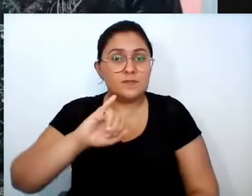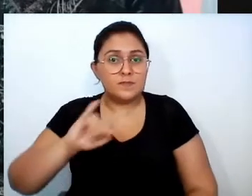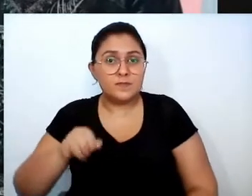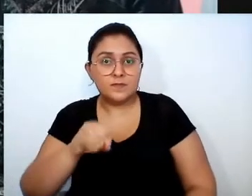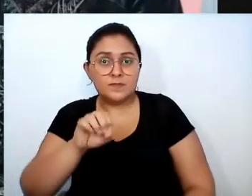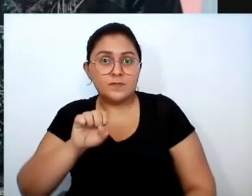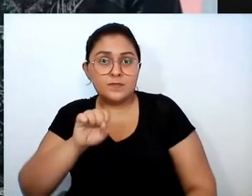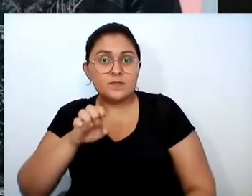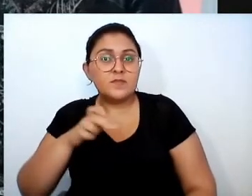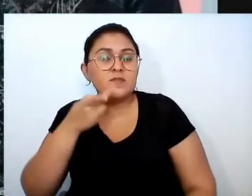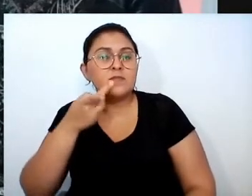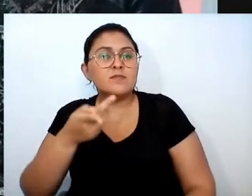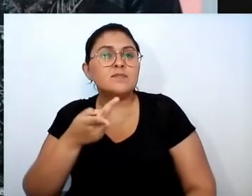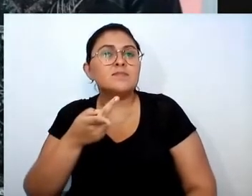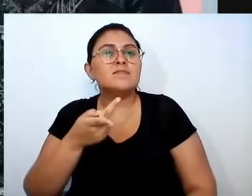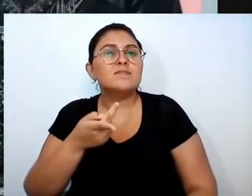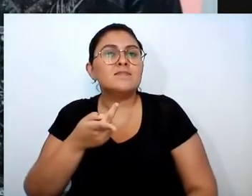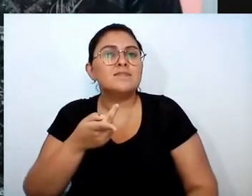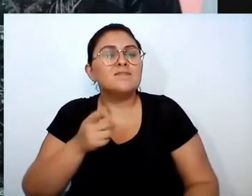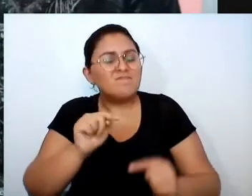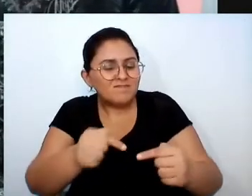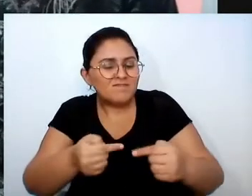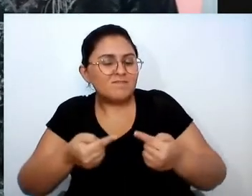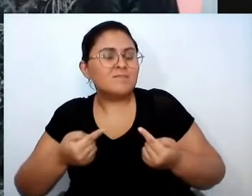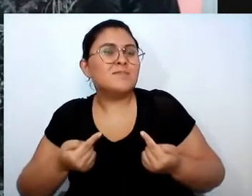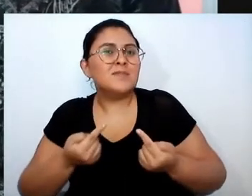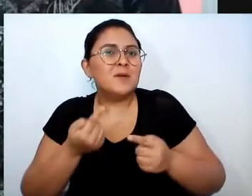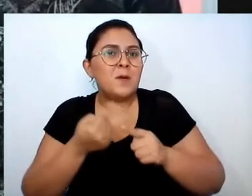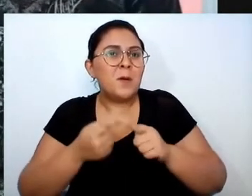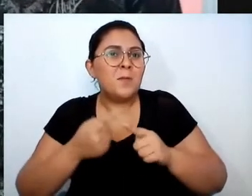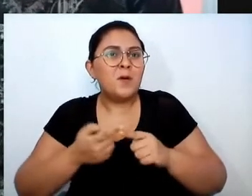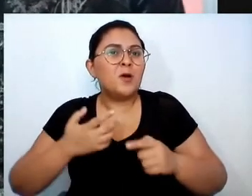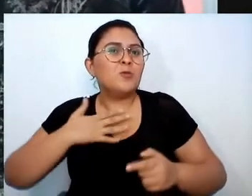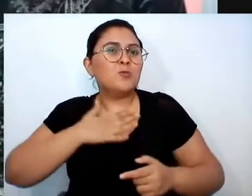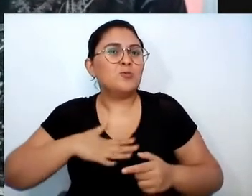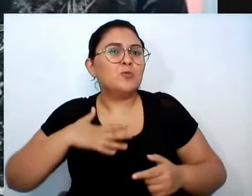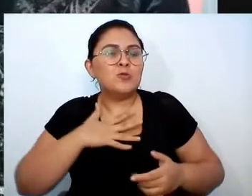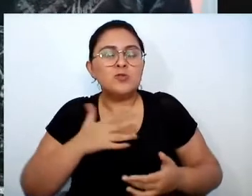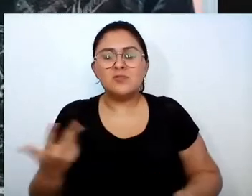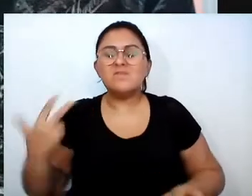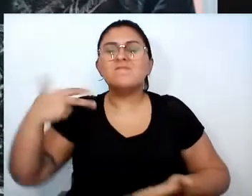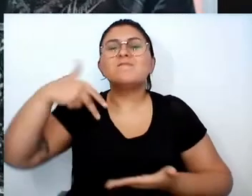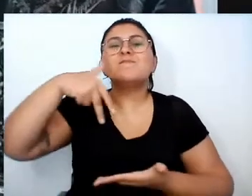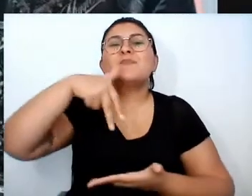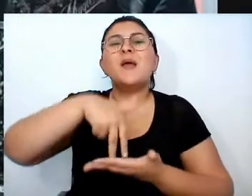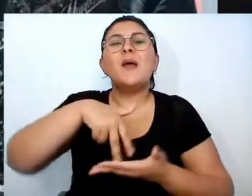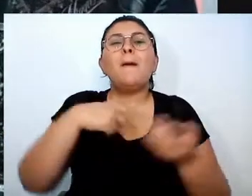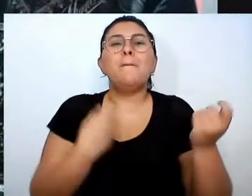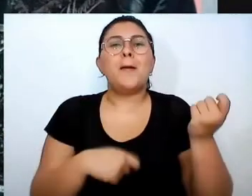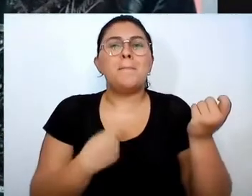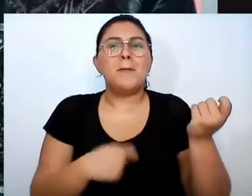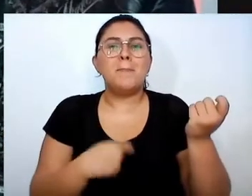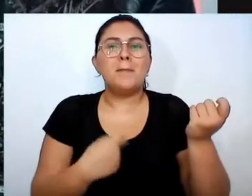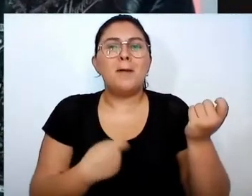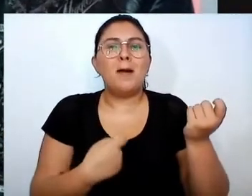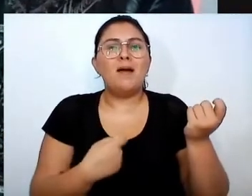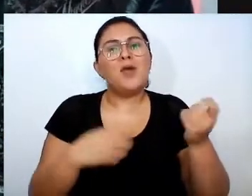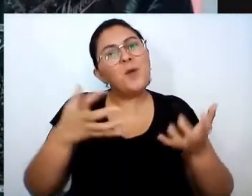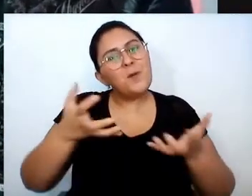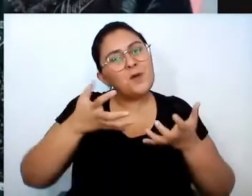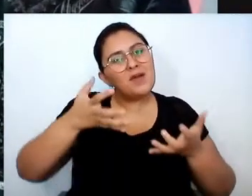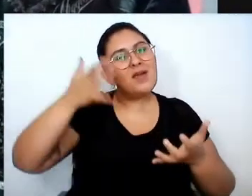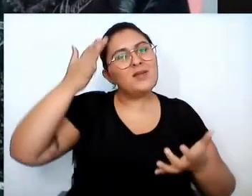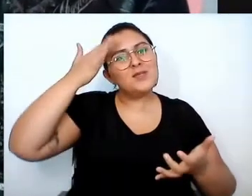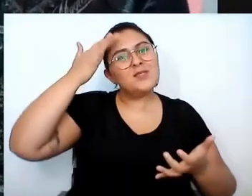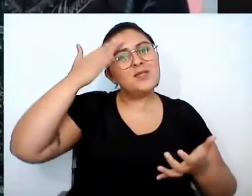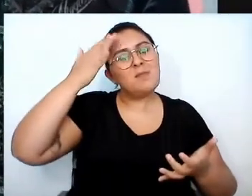eu gosto muito da parte da performance, né? Eu gosto muito de tocar. Então eu Sim, quis e pretendo conhecer